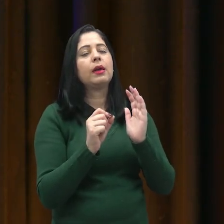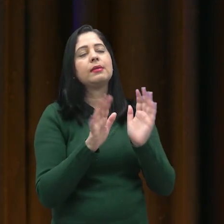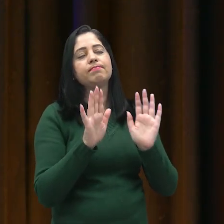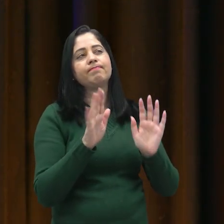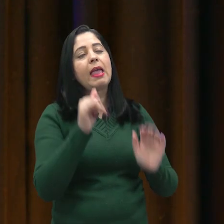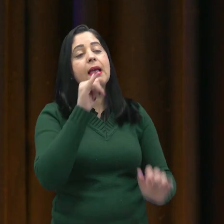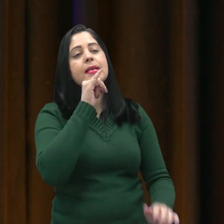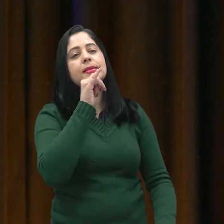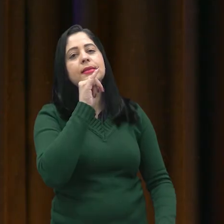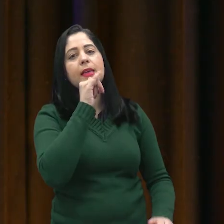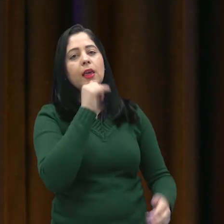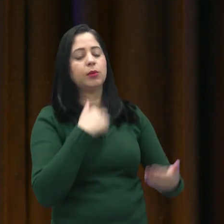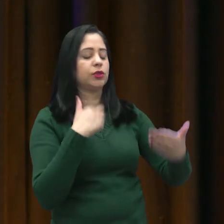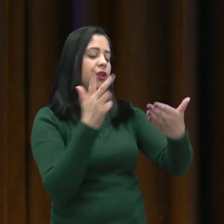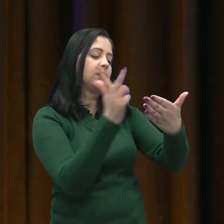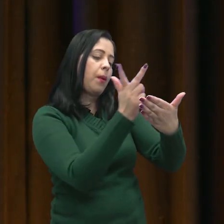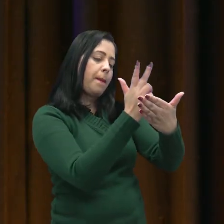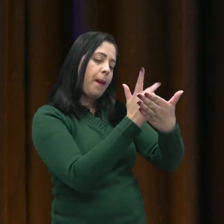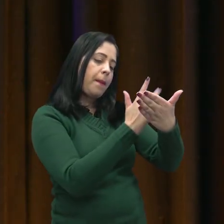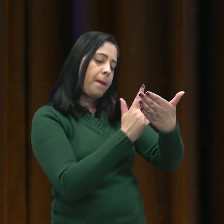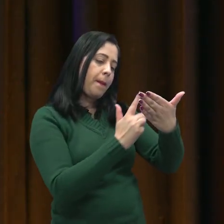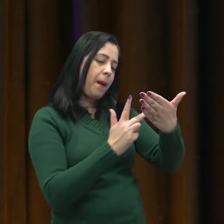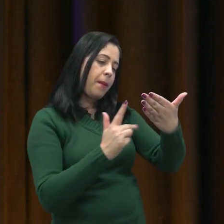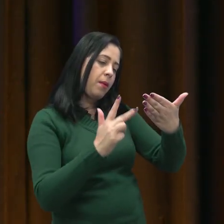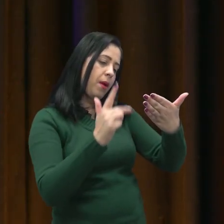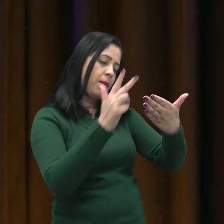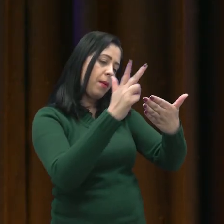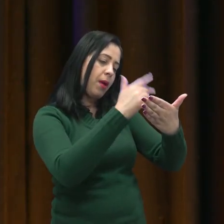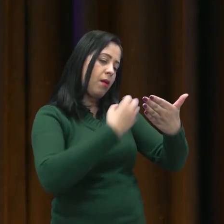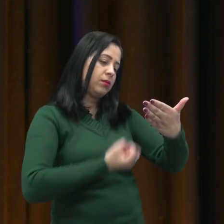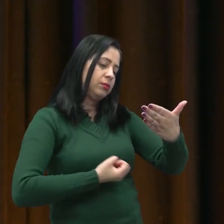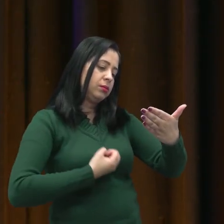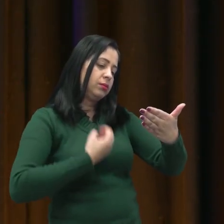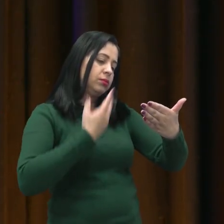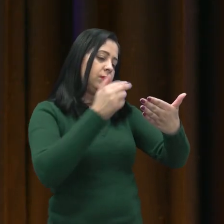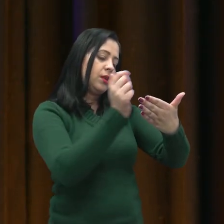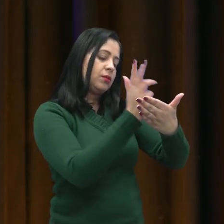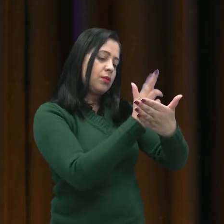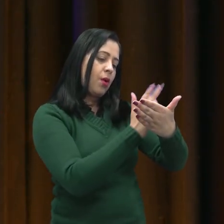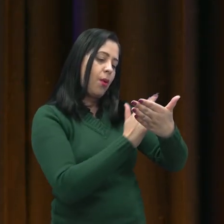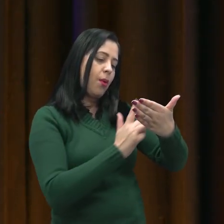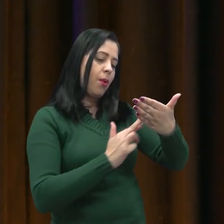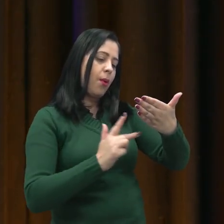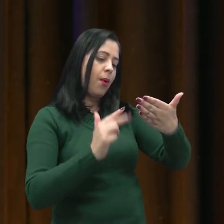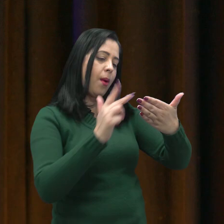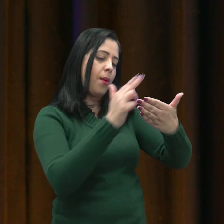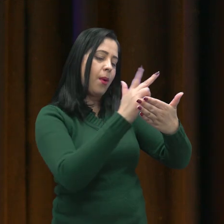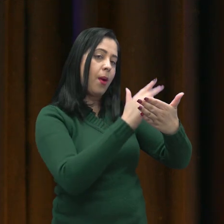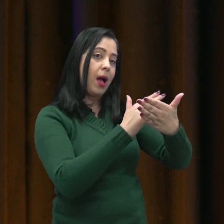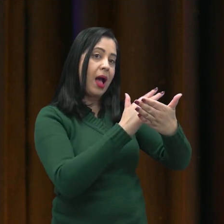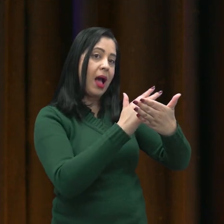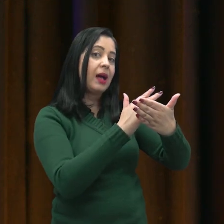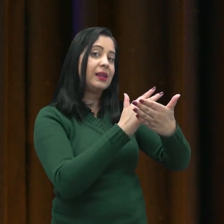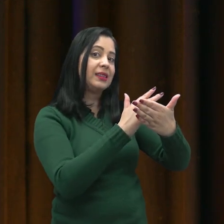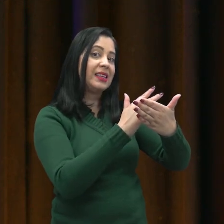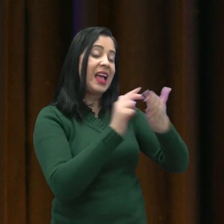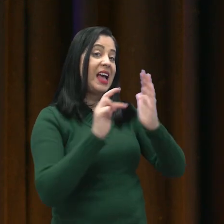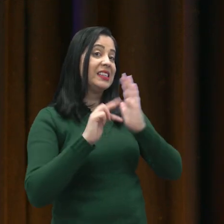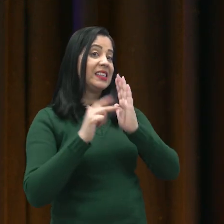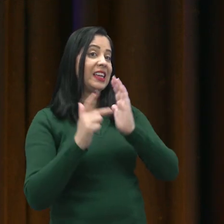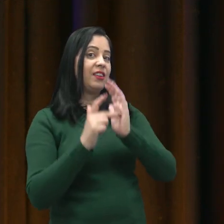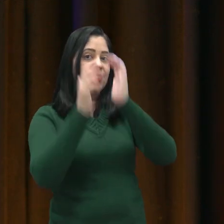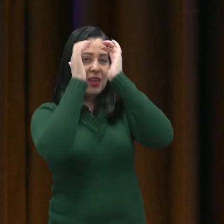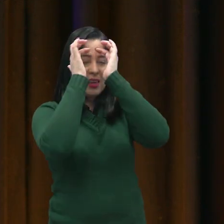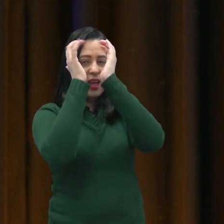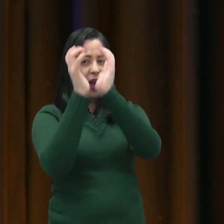está desenhando, quando a gente está se expressando ali, abordando, é como se desse uma baixada na guarda do